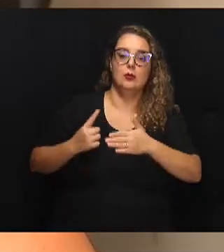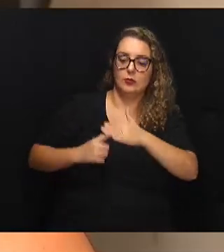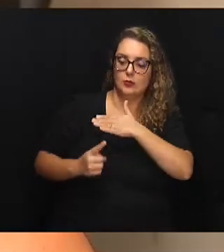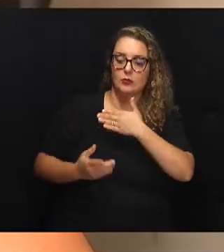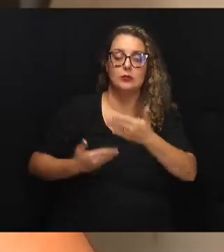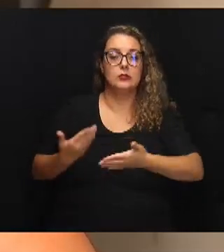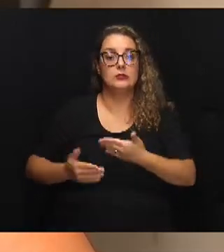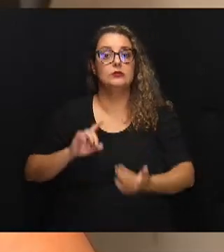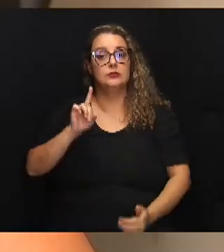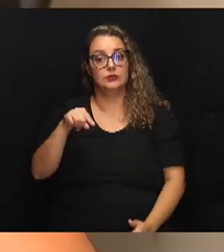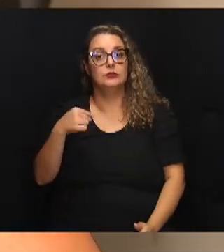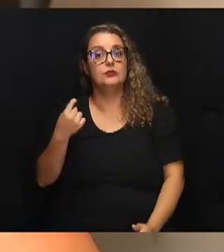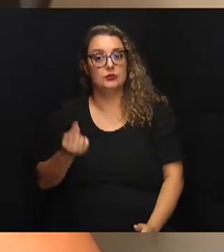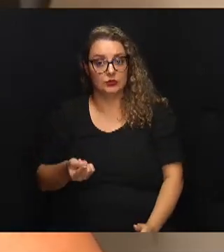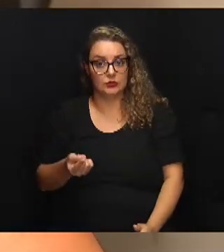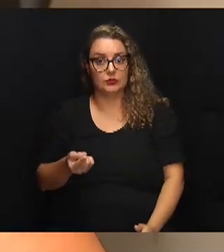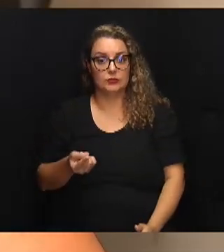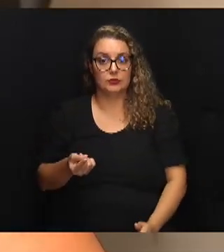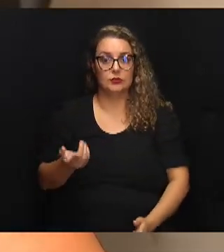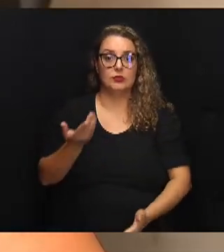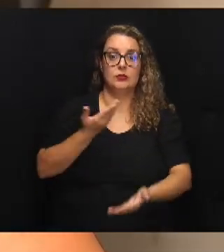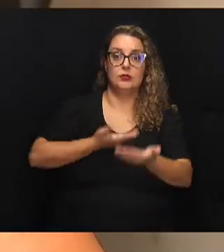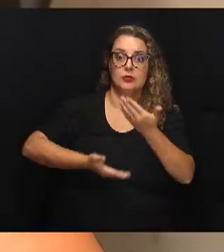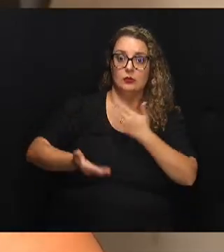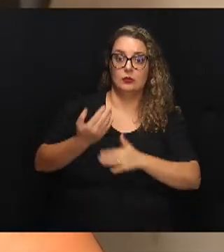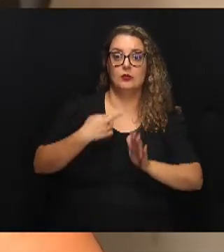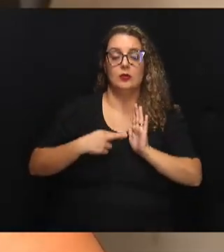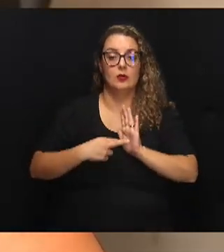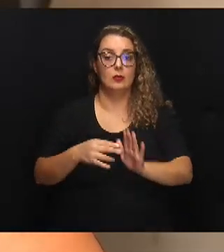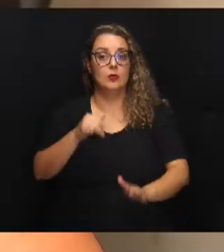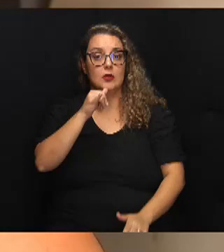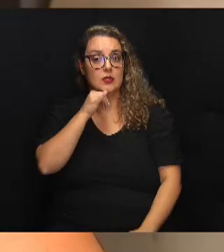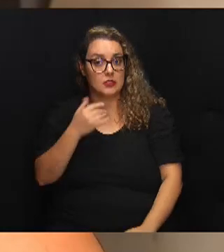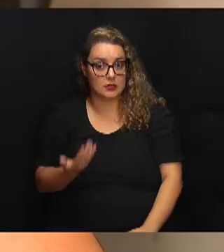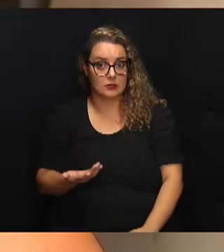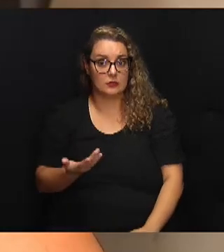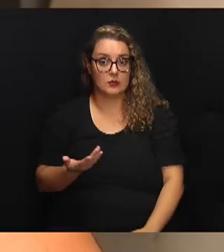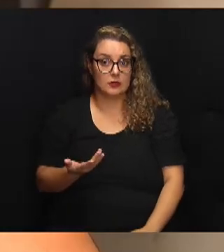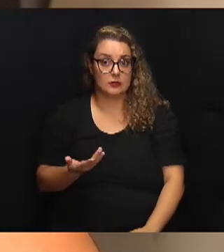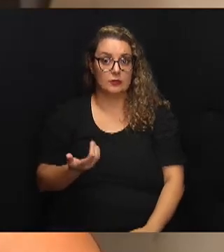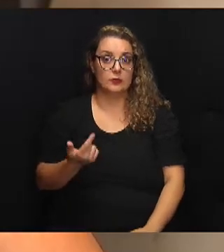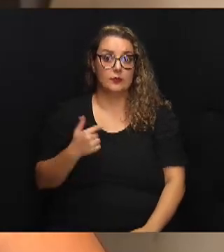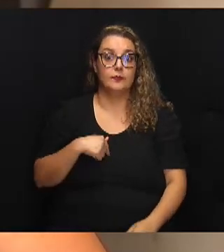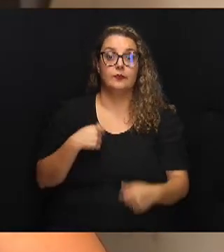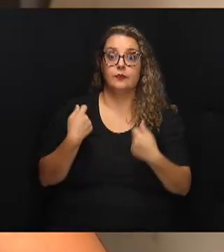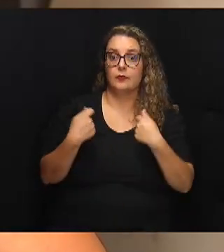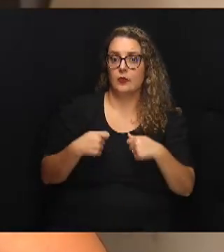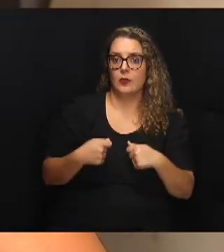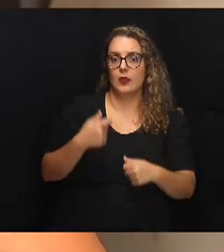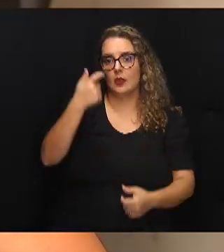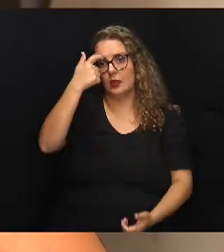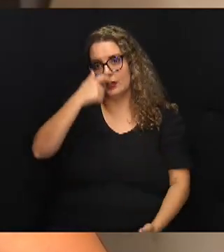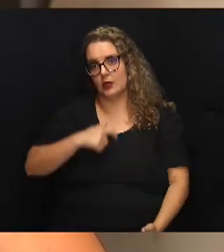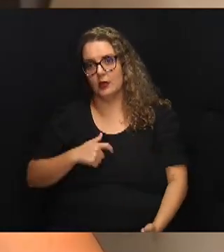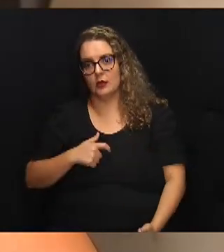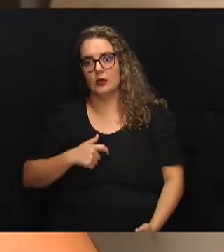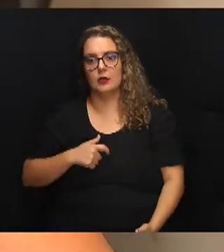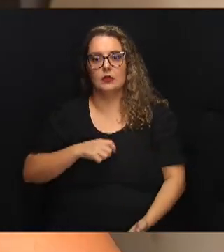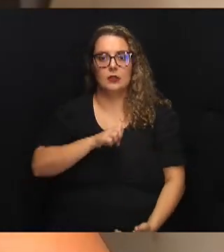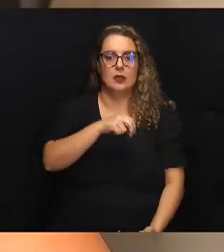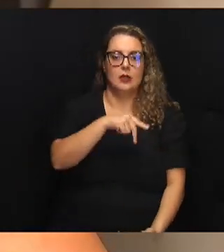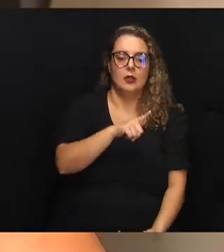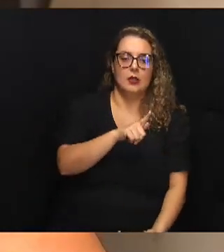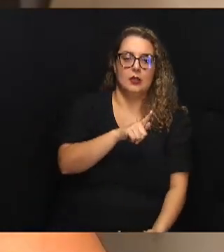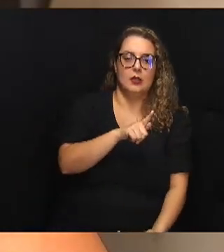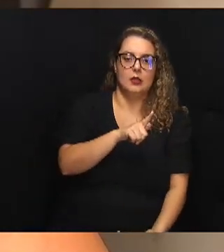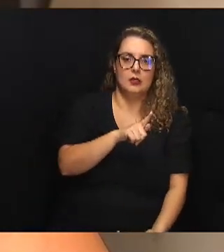e depois tem uma troca de referências. Por exemplo, eu sou da English Coffee, mas hoje